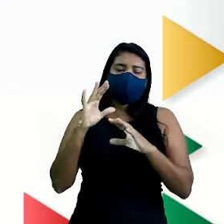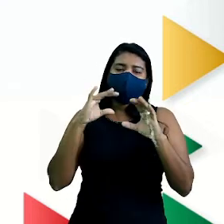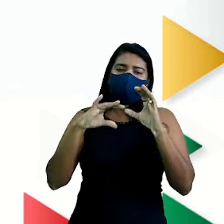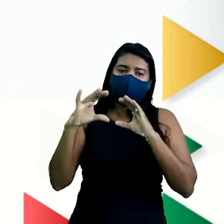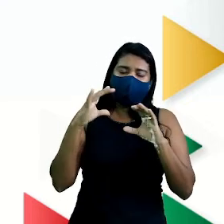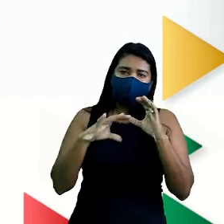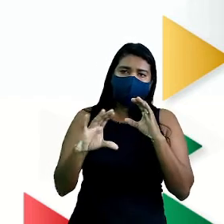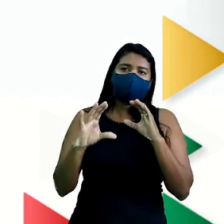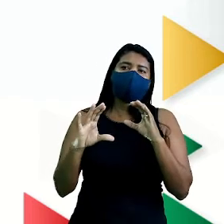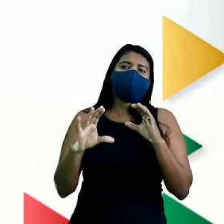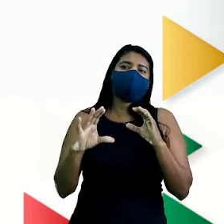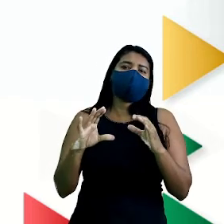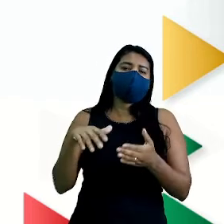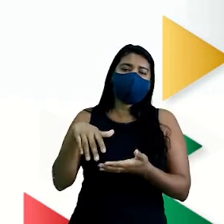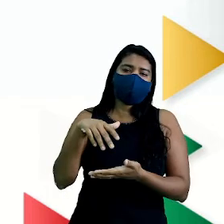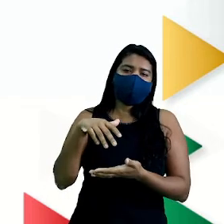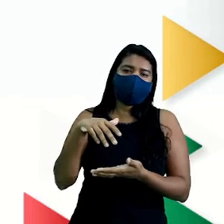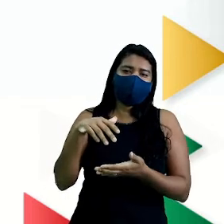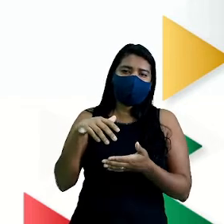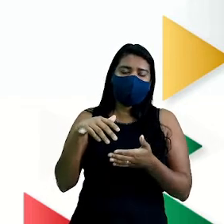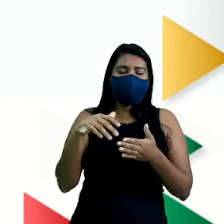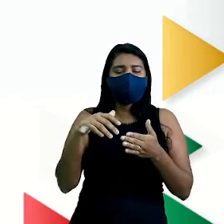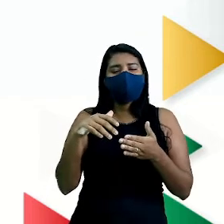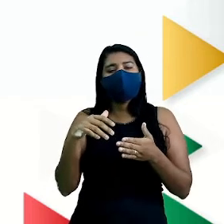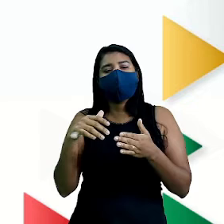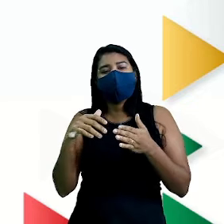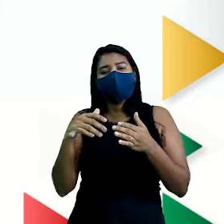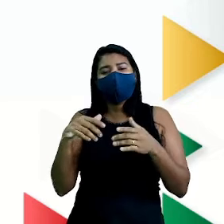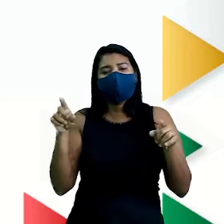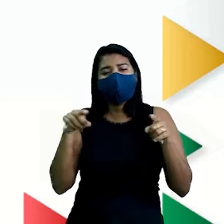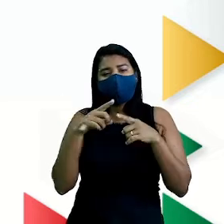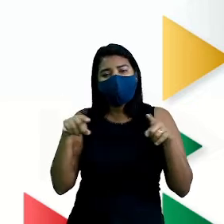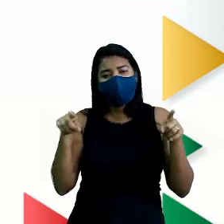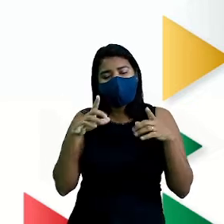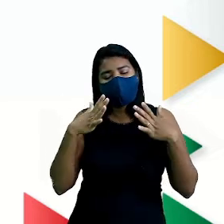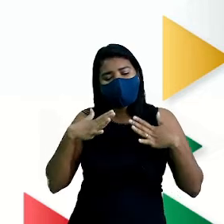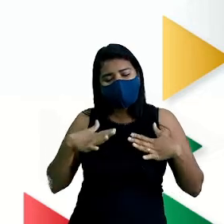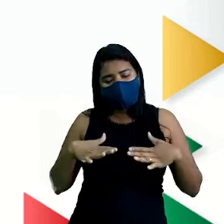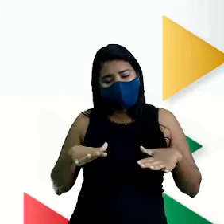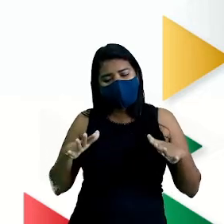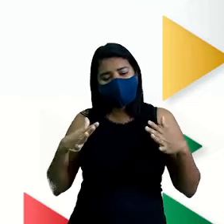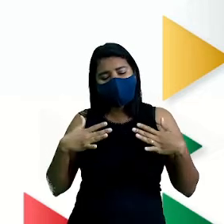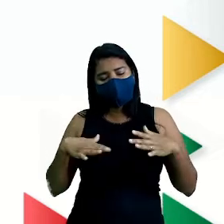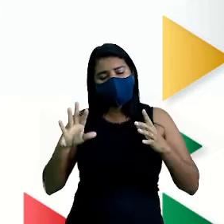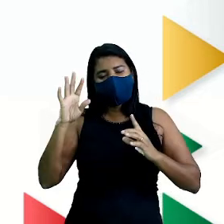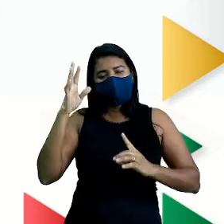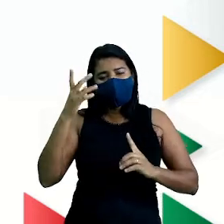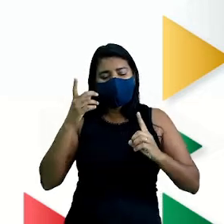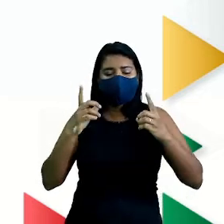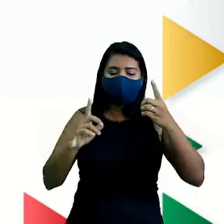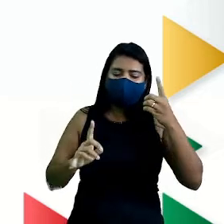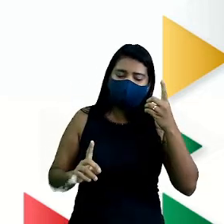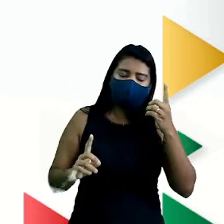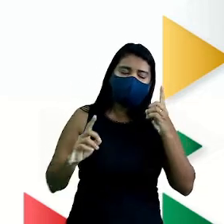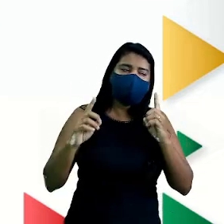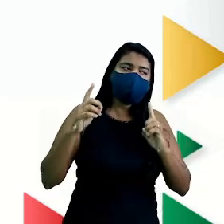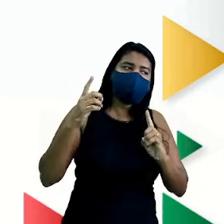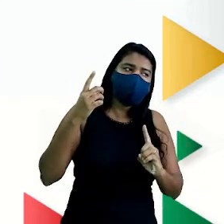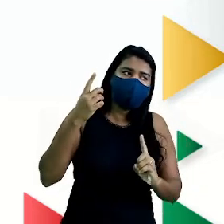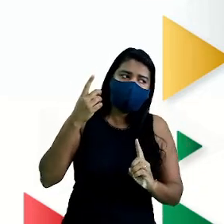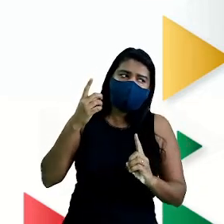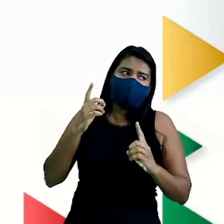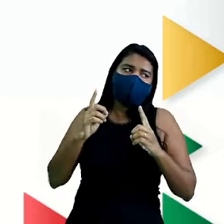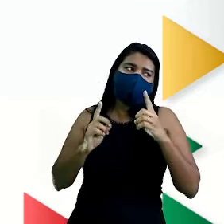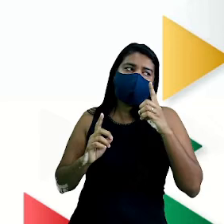e o ritmo andamento, né? O ritmo que é o andamento, mais lento. Então, já é um tipo de frevo mais lento,